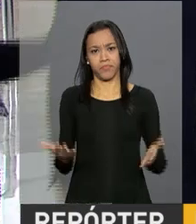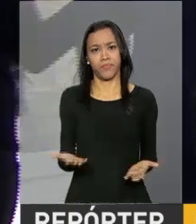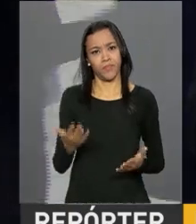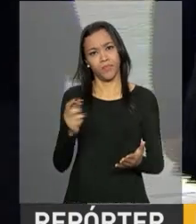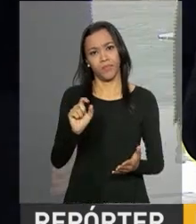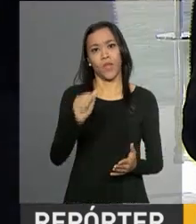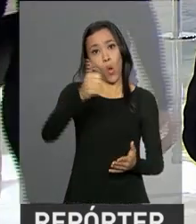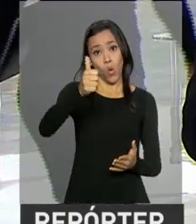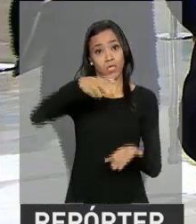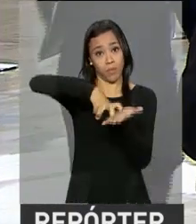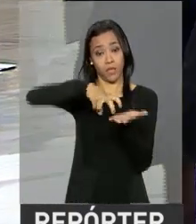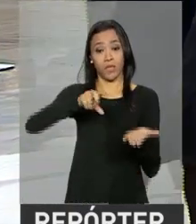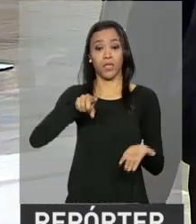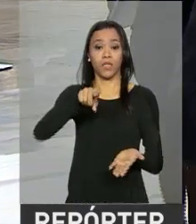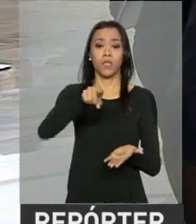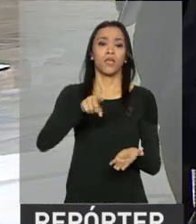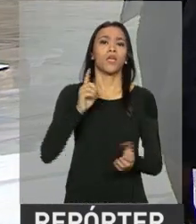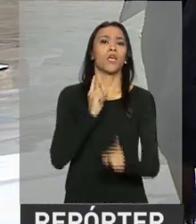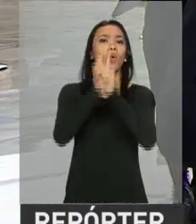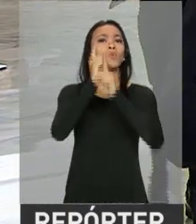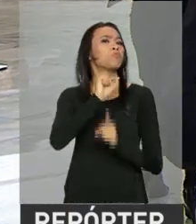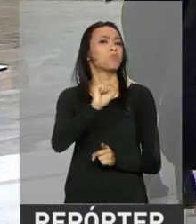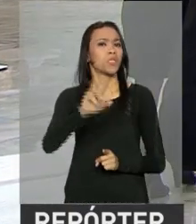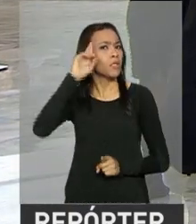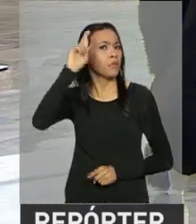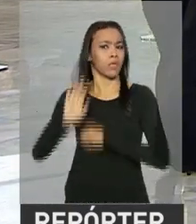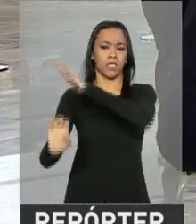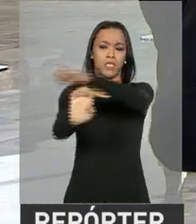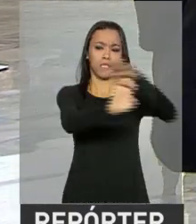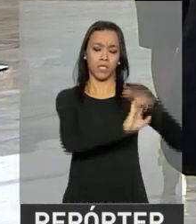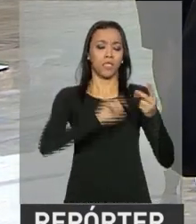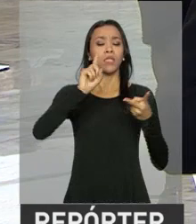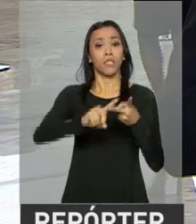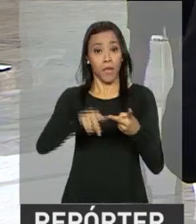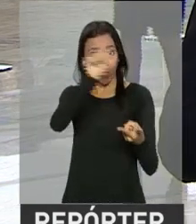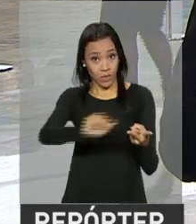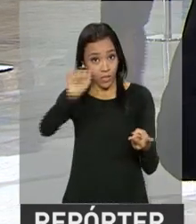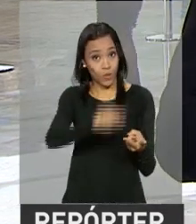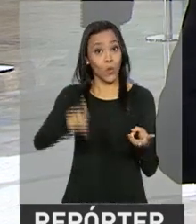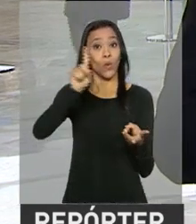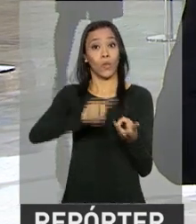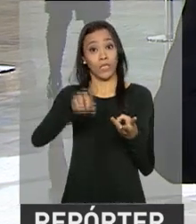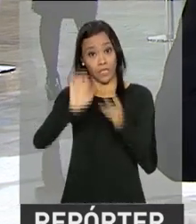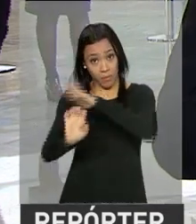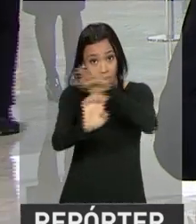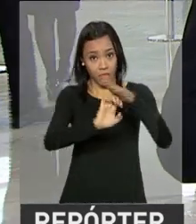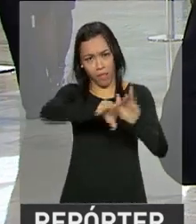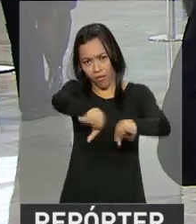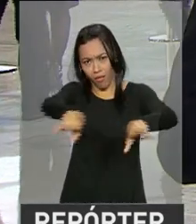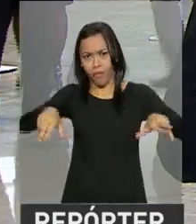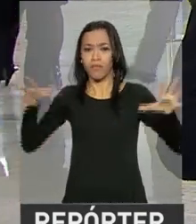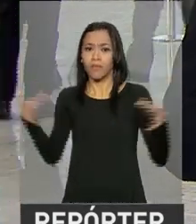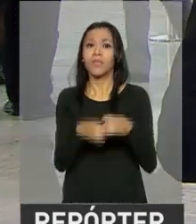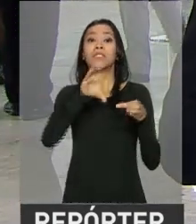das 11 horas da manhã encontro com representantes da Confederação das associações comerciais e empresariais do país acb uma